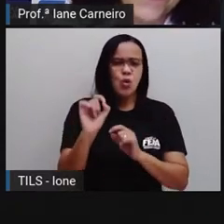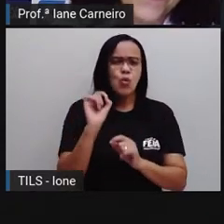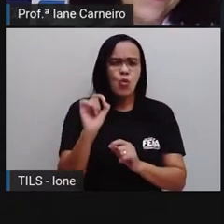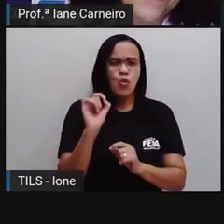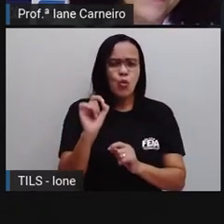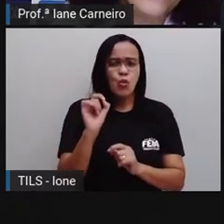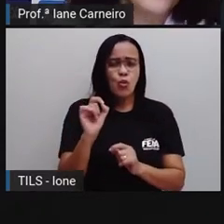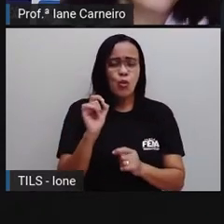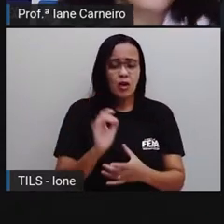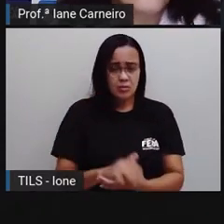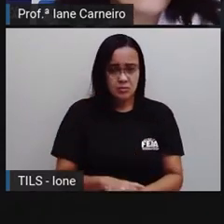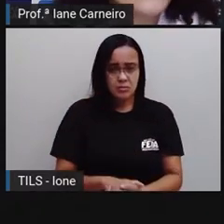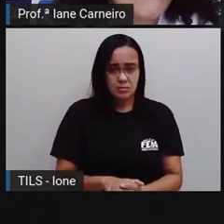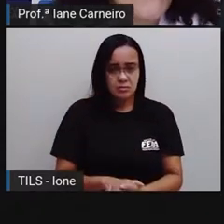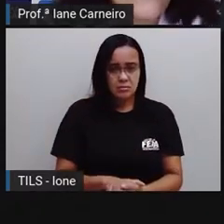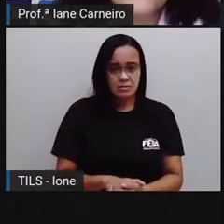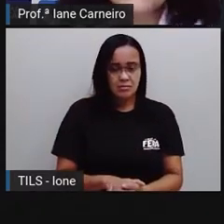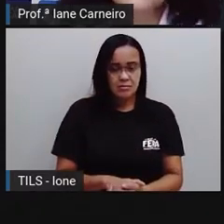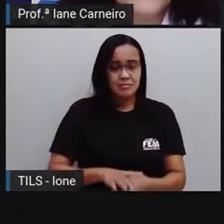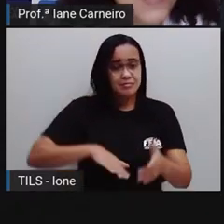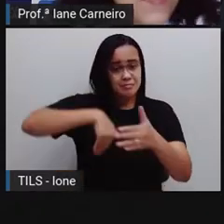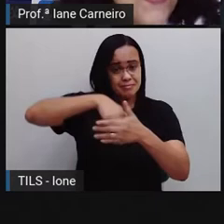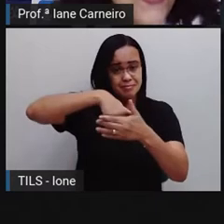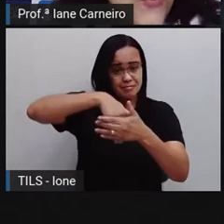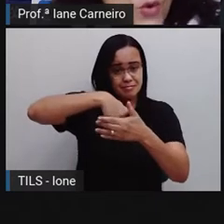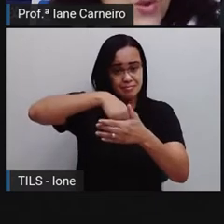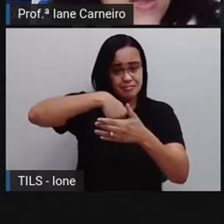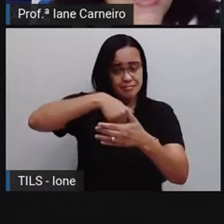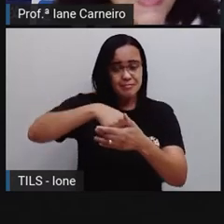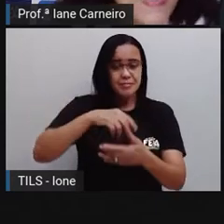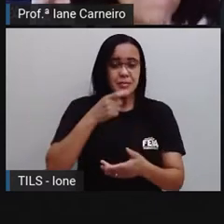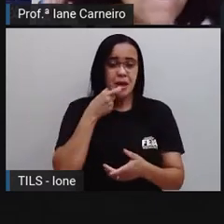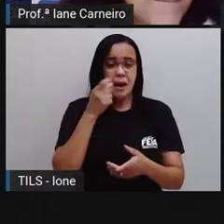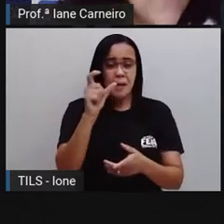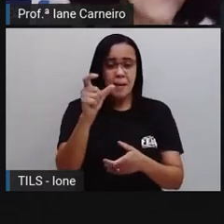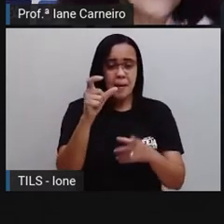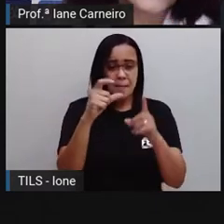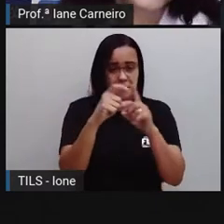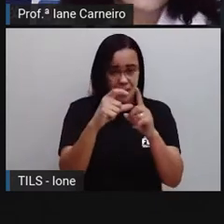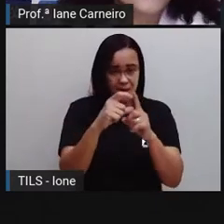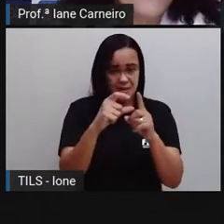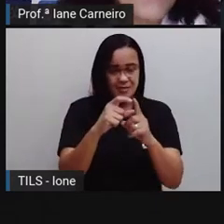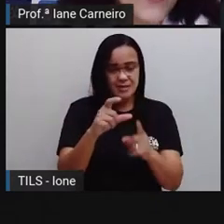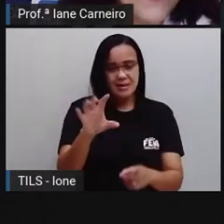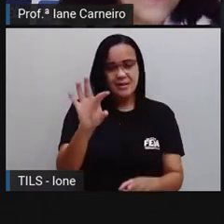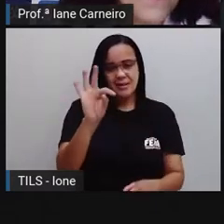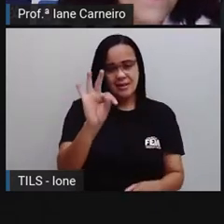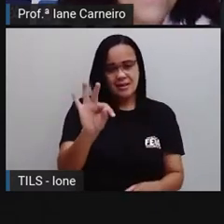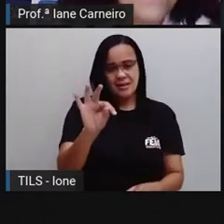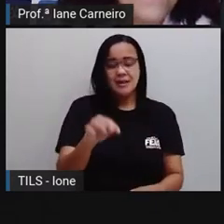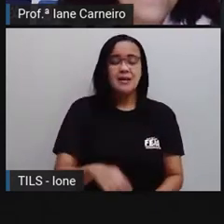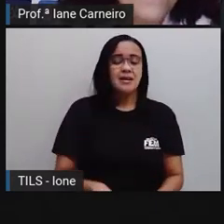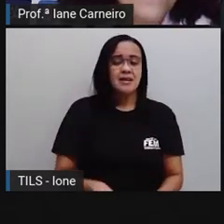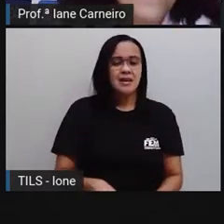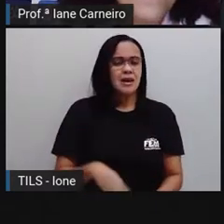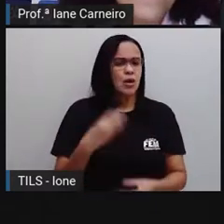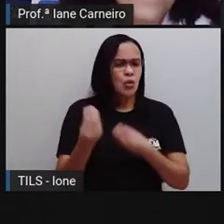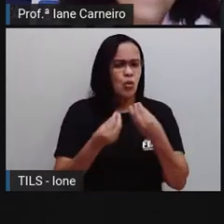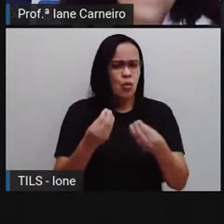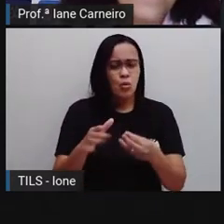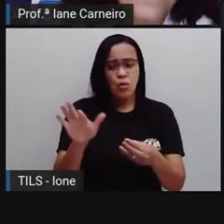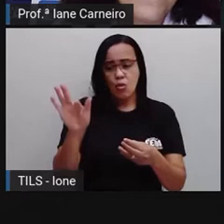quando triste o futebol né então você vê futebol escreve aqui pro